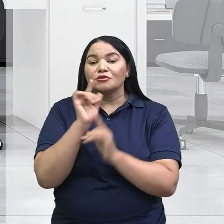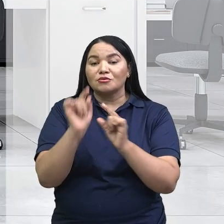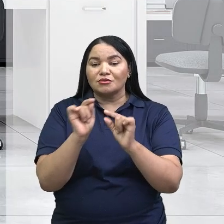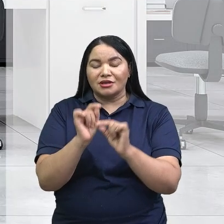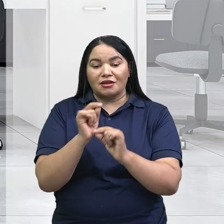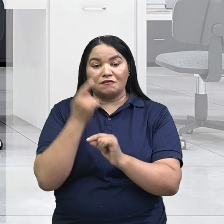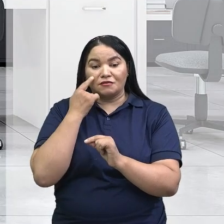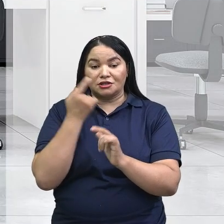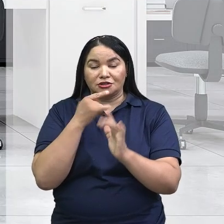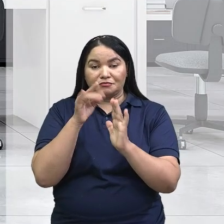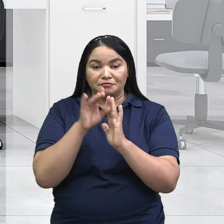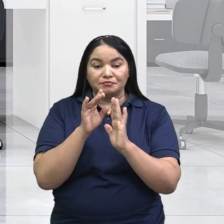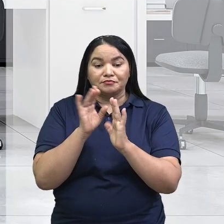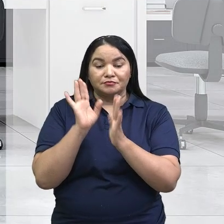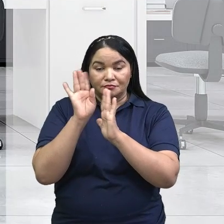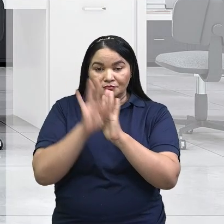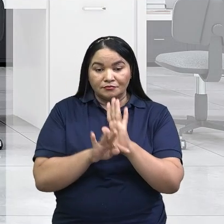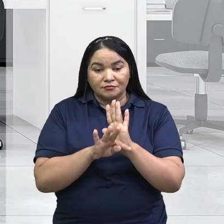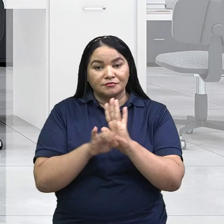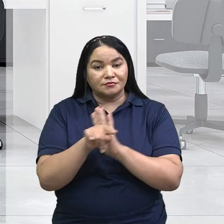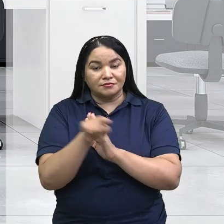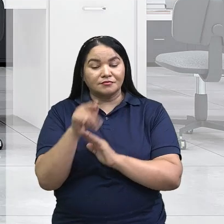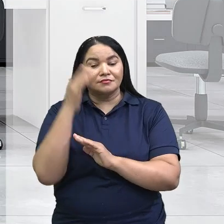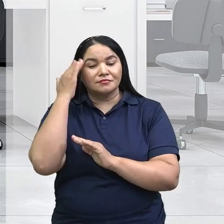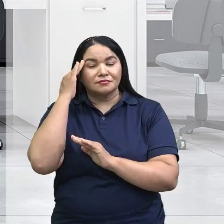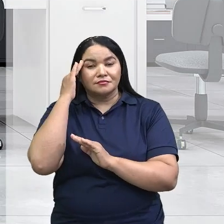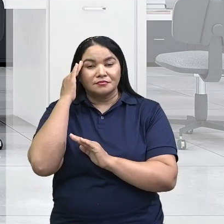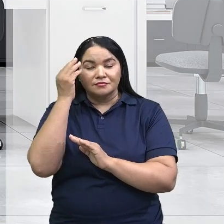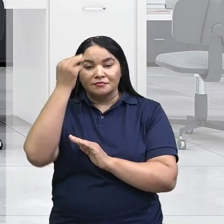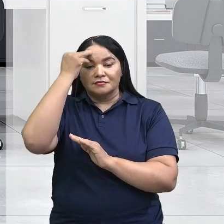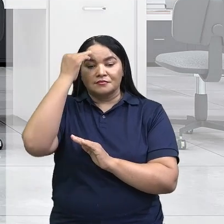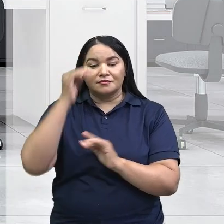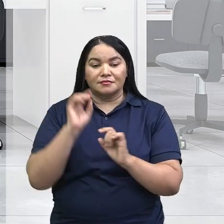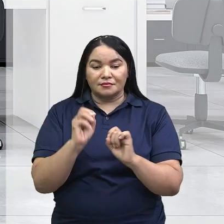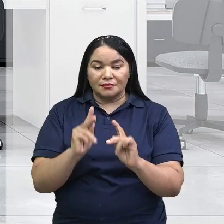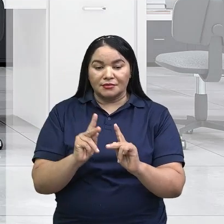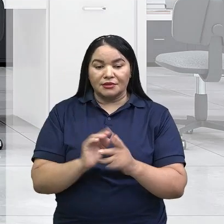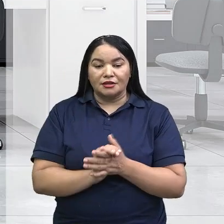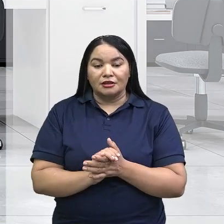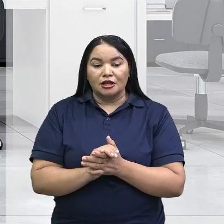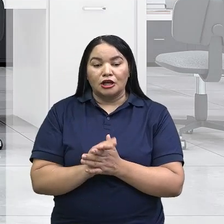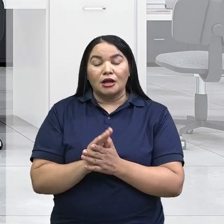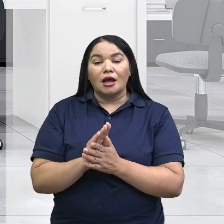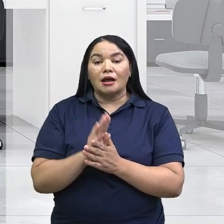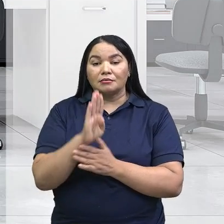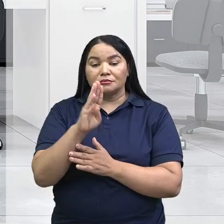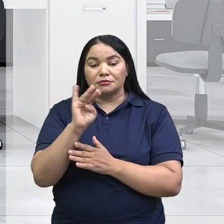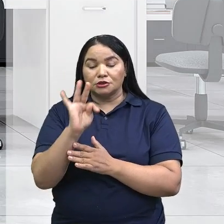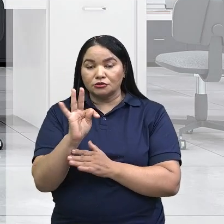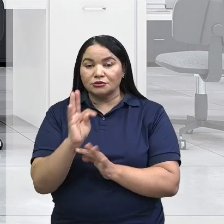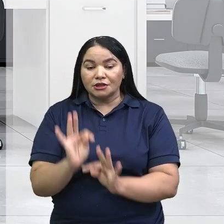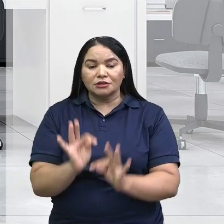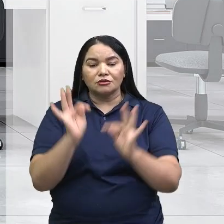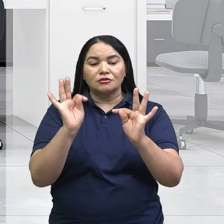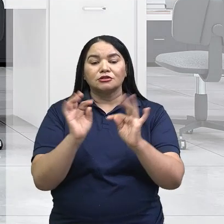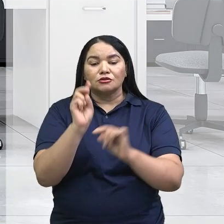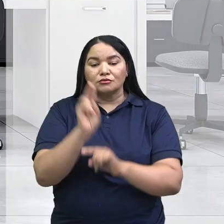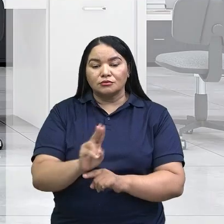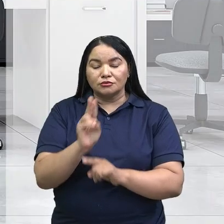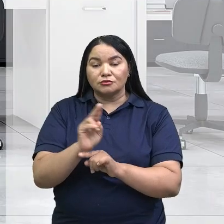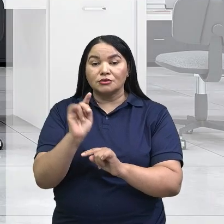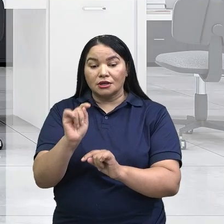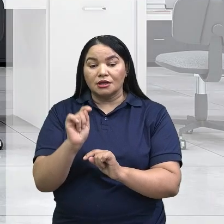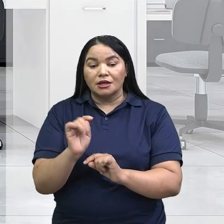nosso texto para vocês fixarem aí sobre a biotecnologia. Então, olha aí, a biotecnologia, nós temos aí o uso